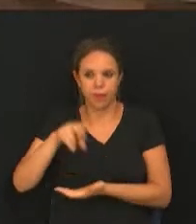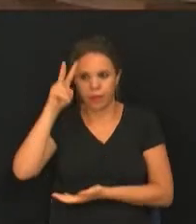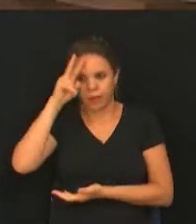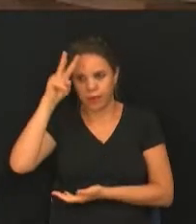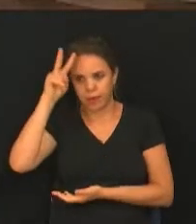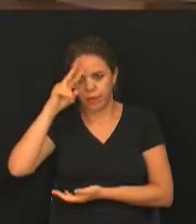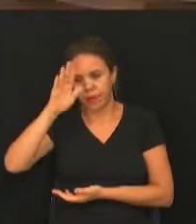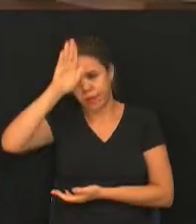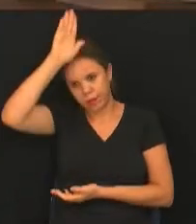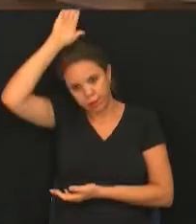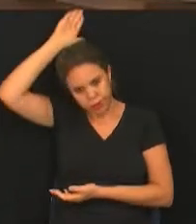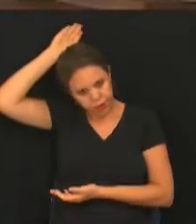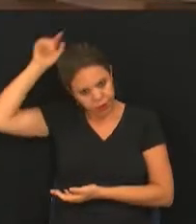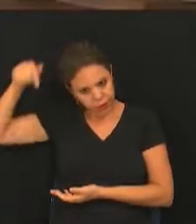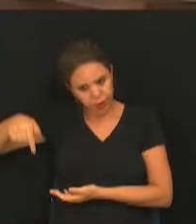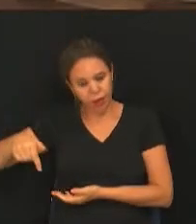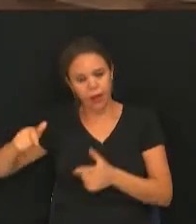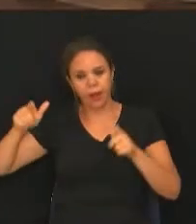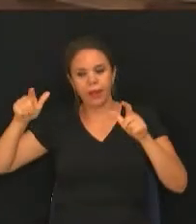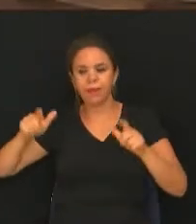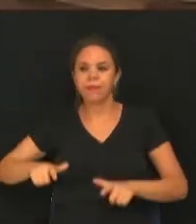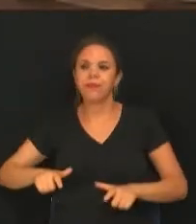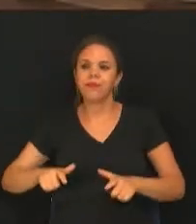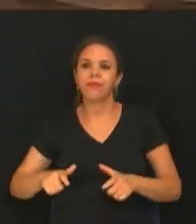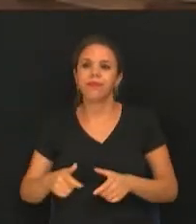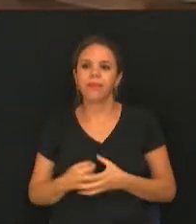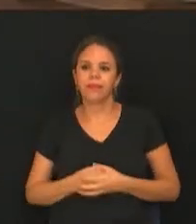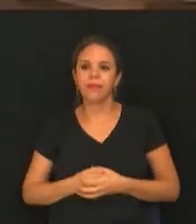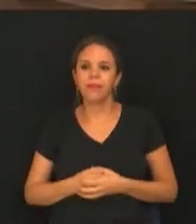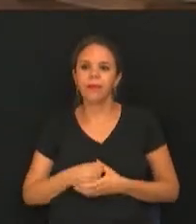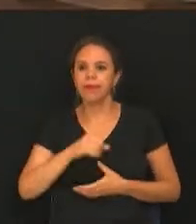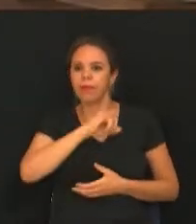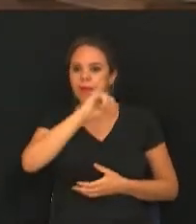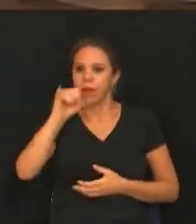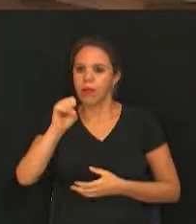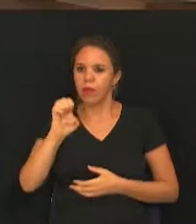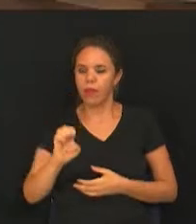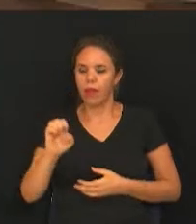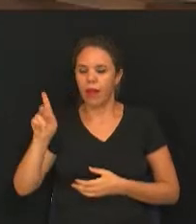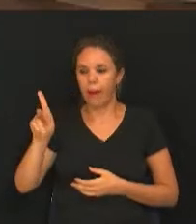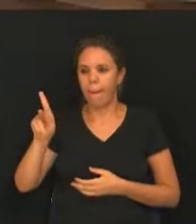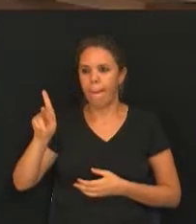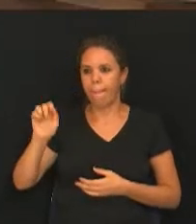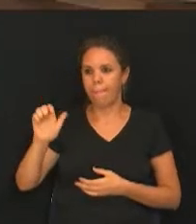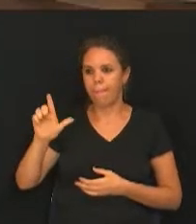do Corpo de Bombeiros, localizado entre a Rua José Paulino com a Ferreira Penteado.